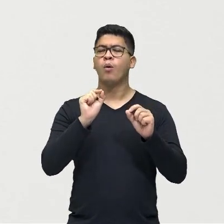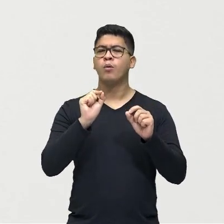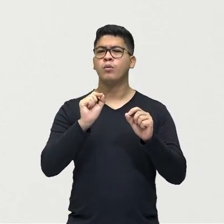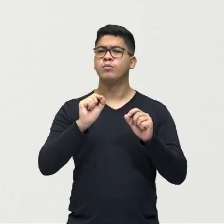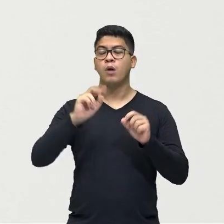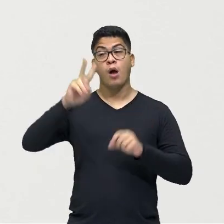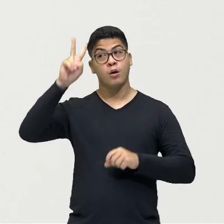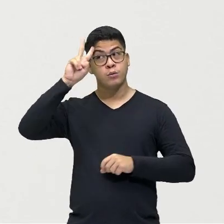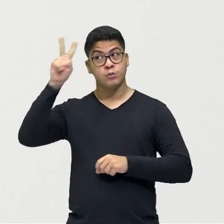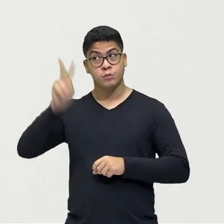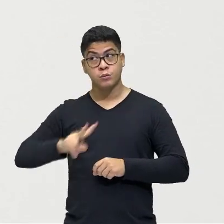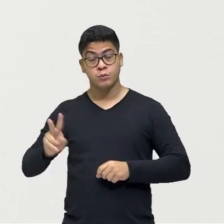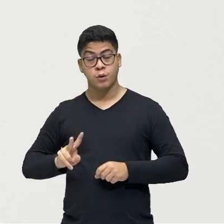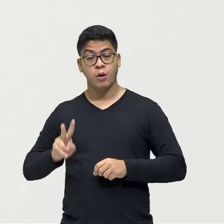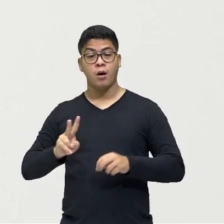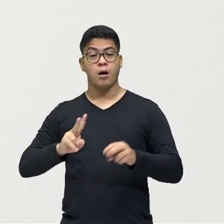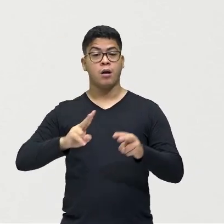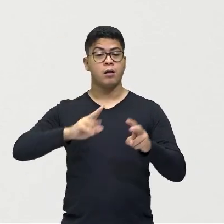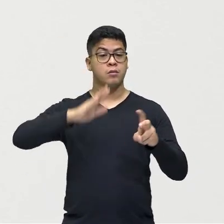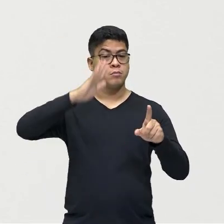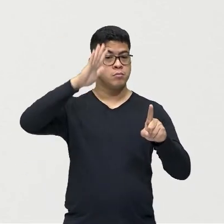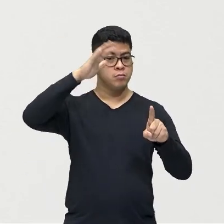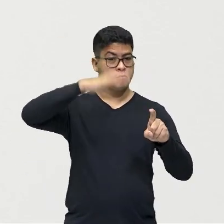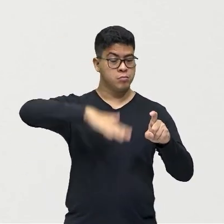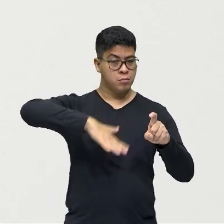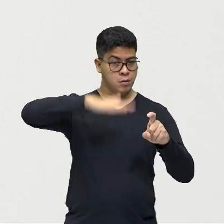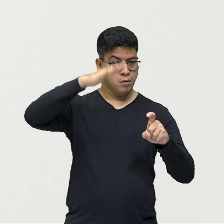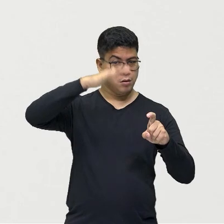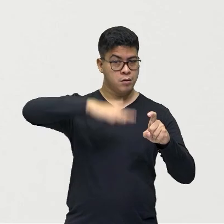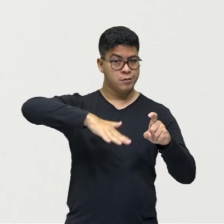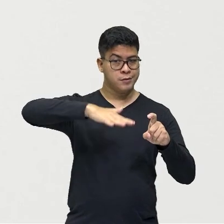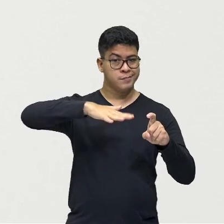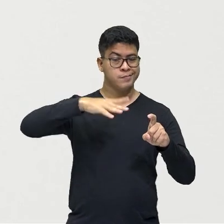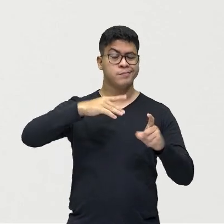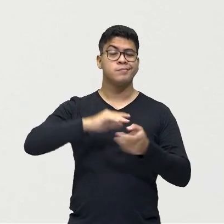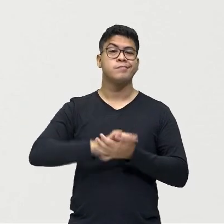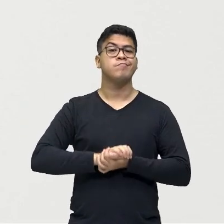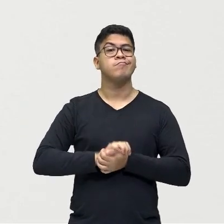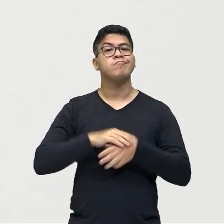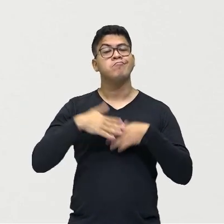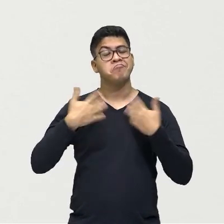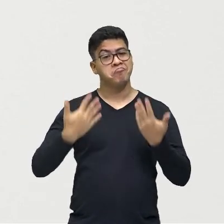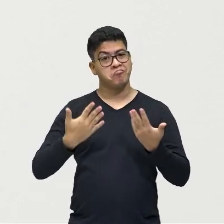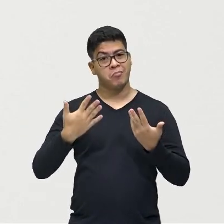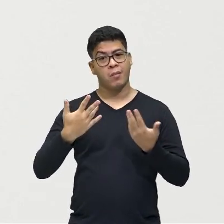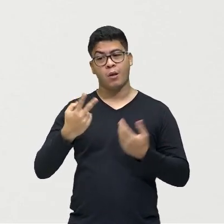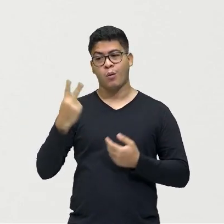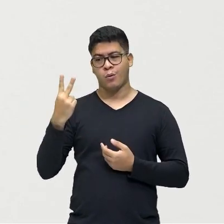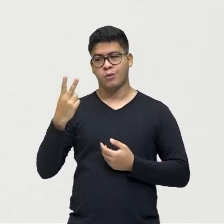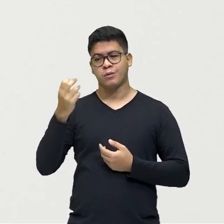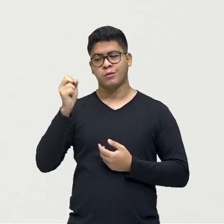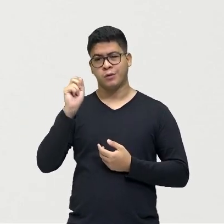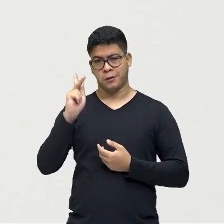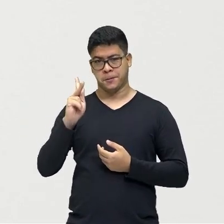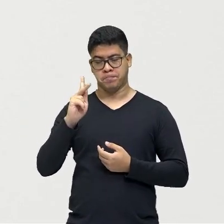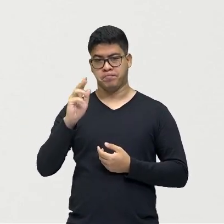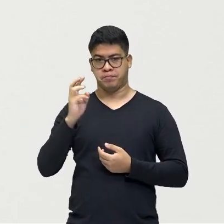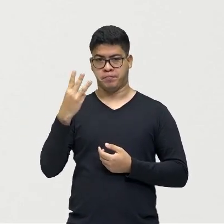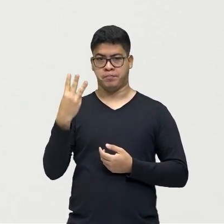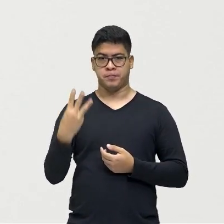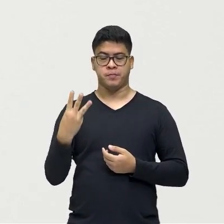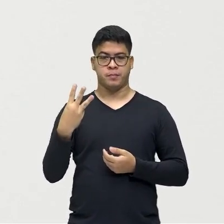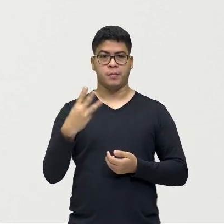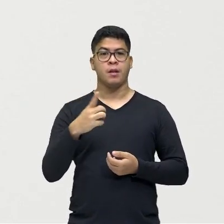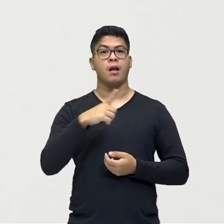lendas. Muito bem, essa aqui está correta. Então, a afirmativa 2, ok. 3. Tem sua origem